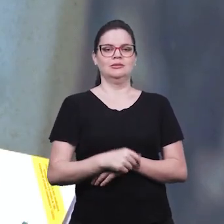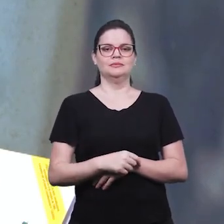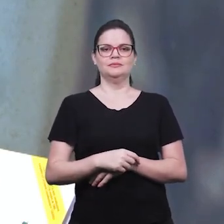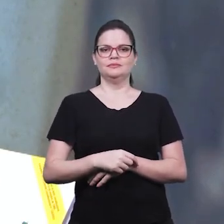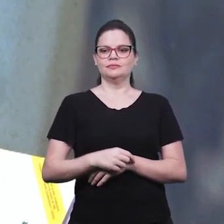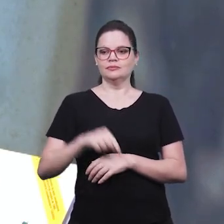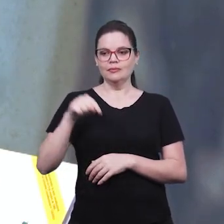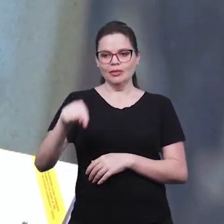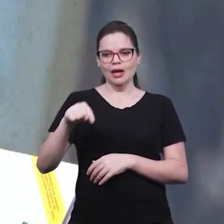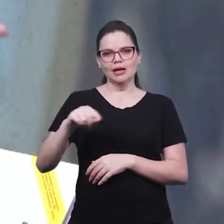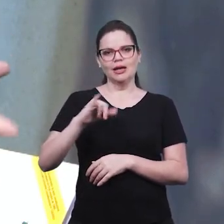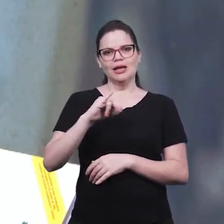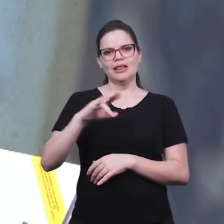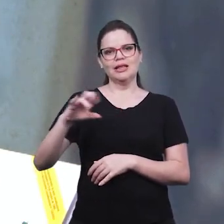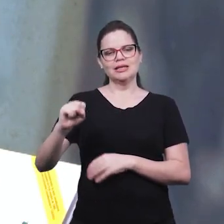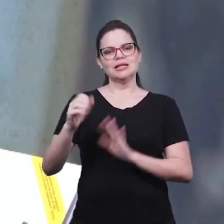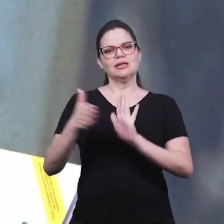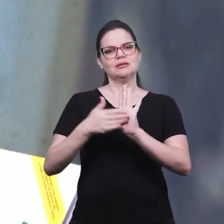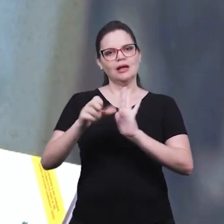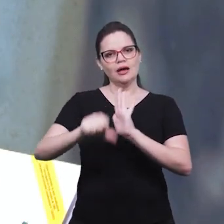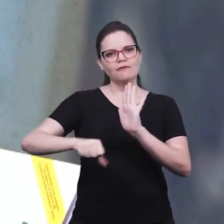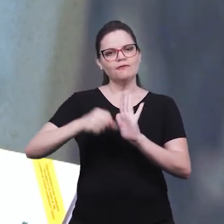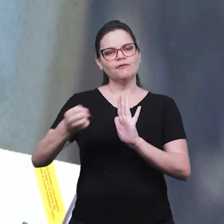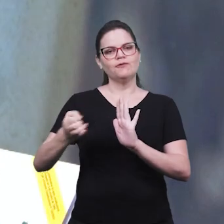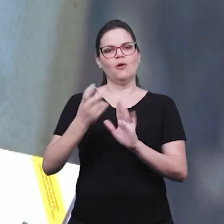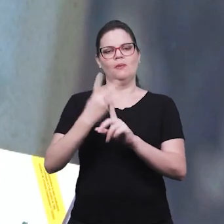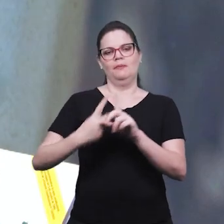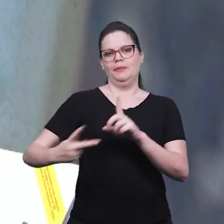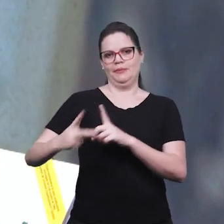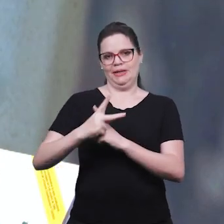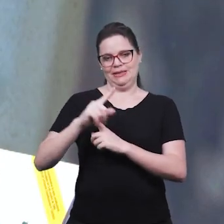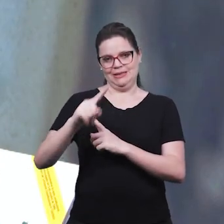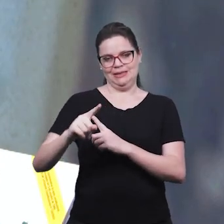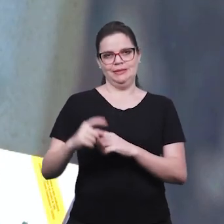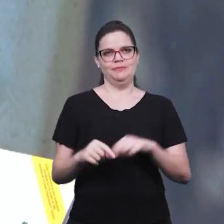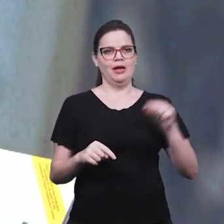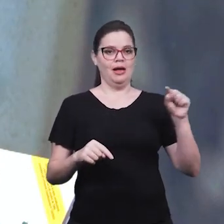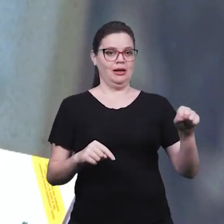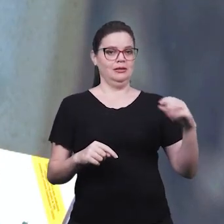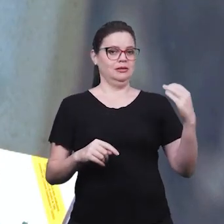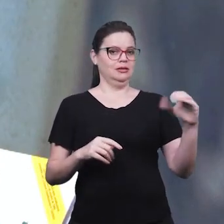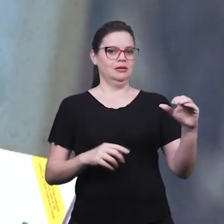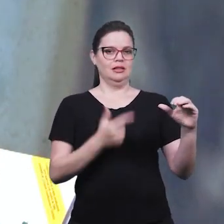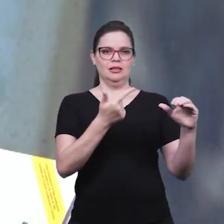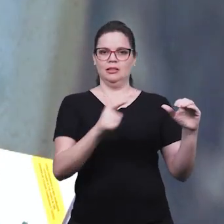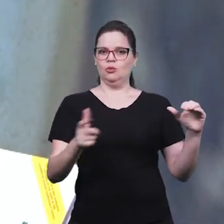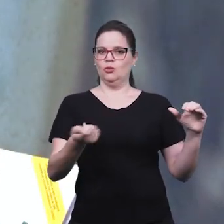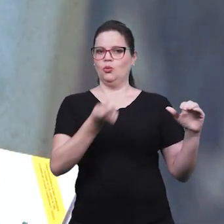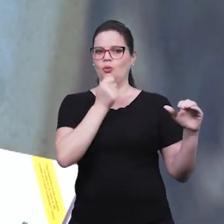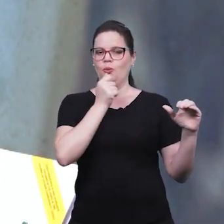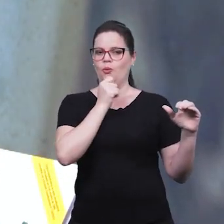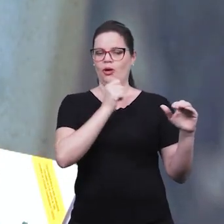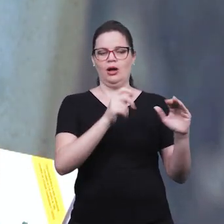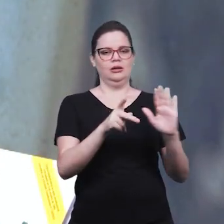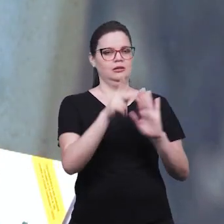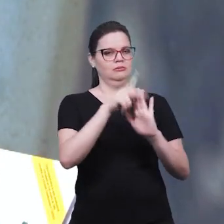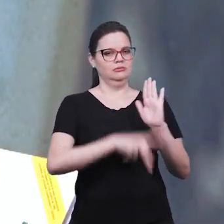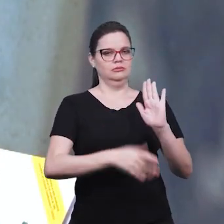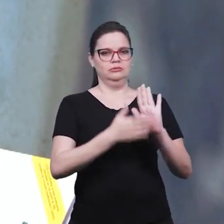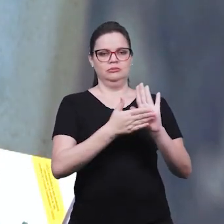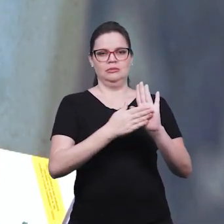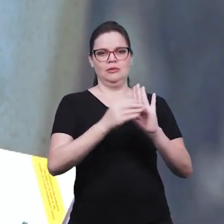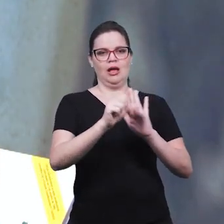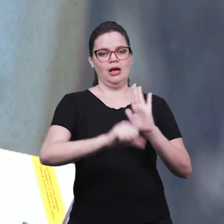curso ainda essa questão da reforma da Previdência. No nosso município ainda não foi feita a reforma da Previdência, continua ainda